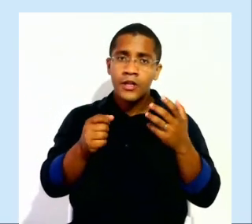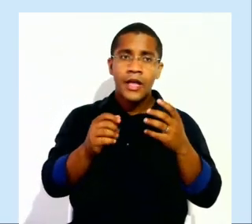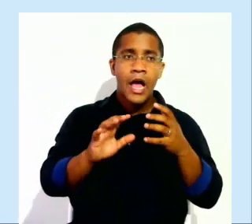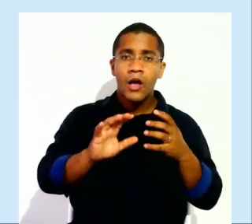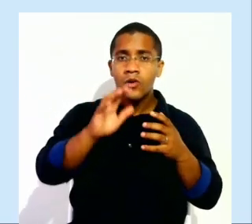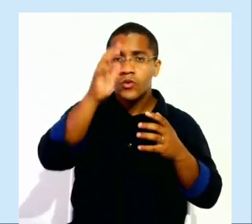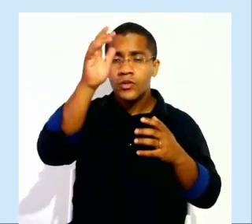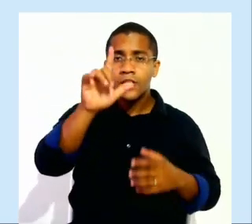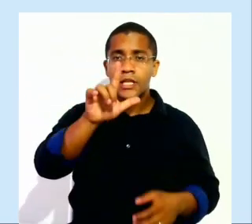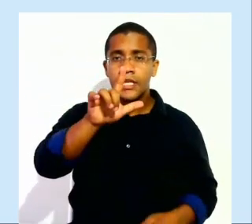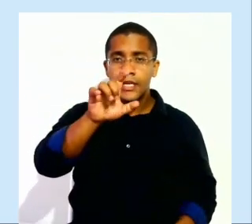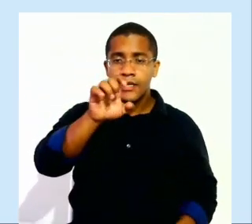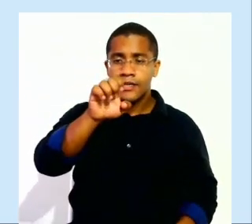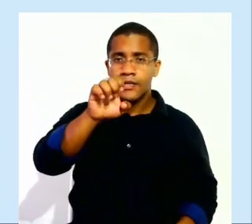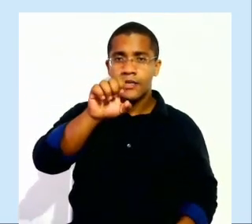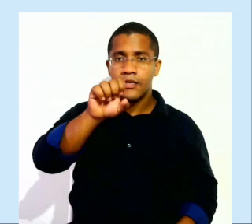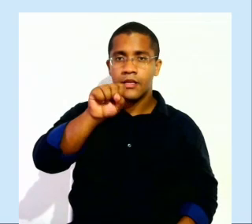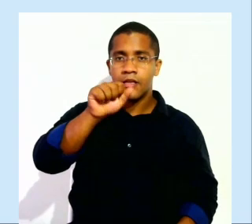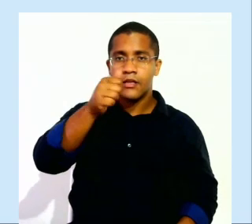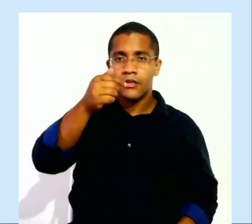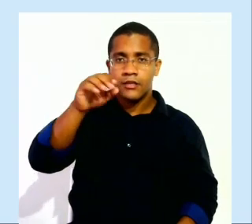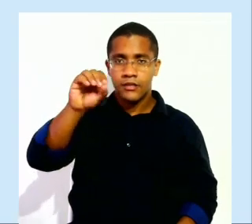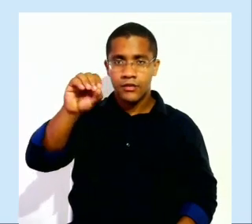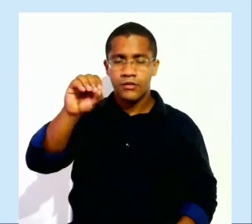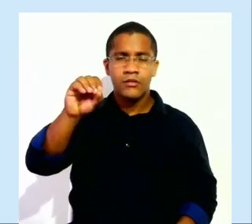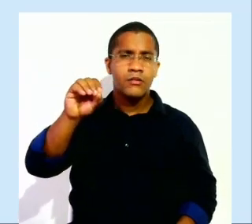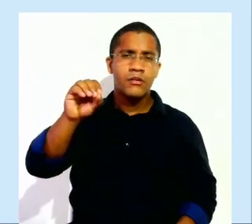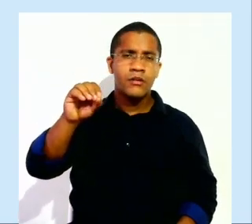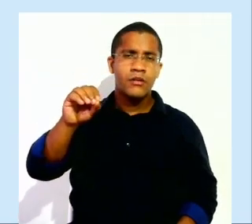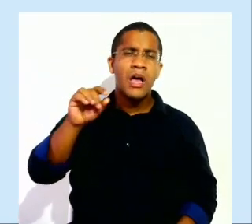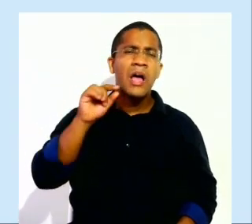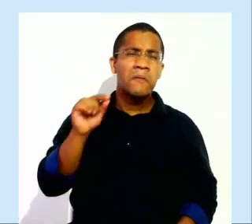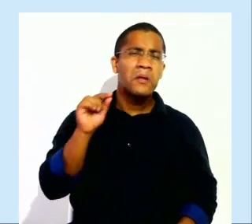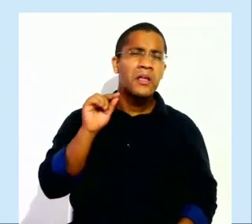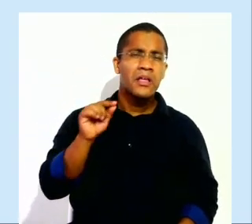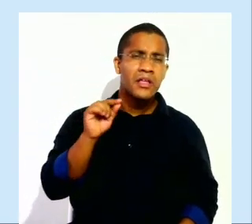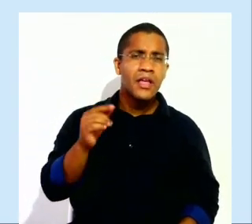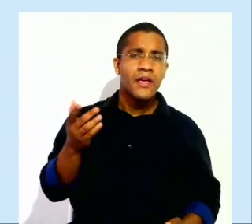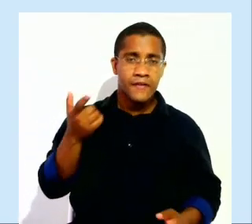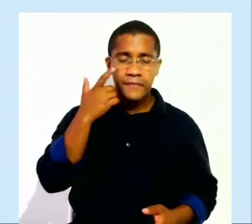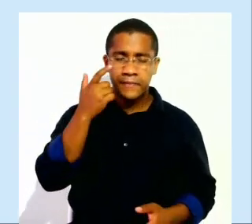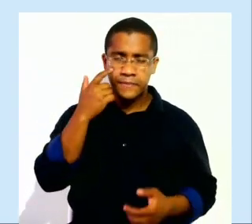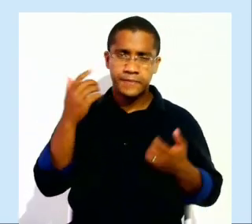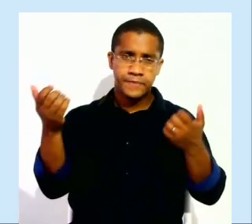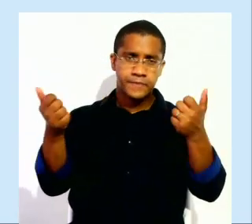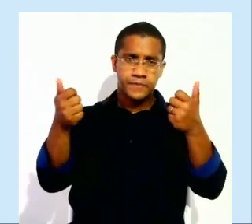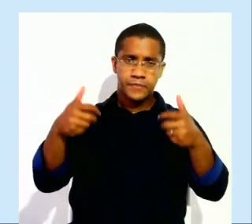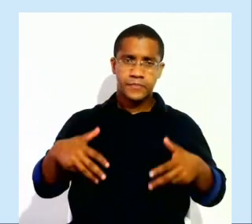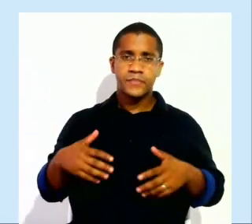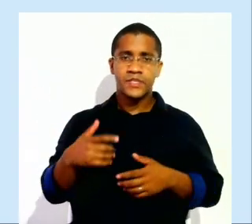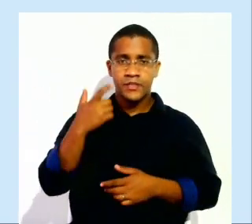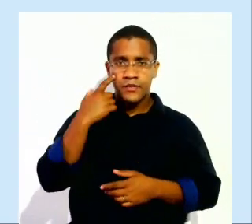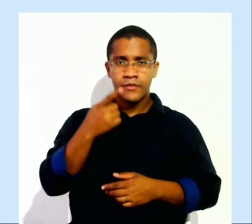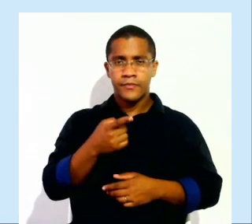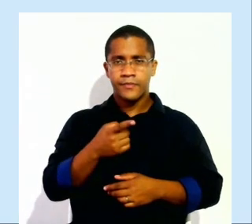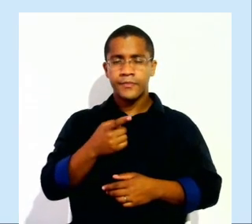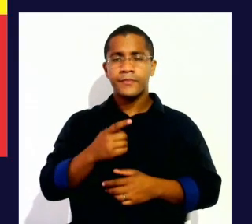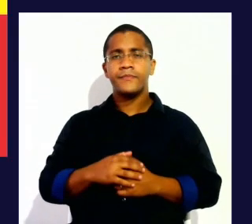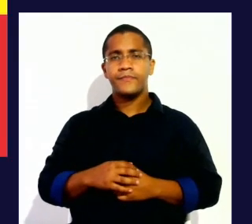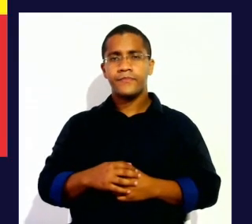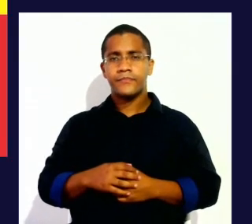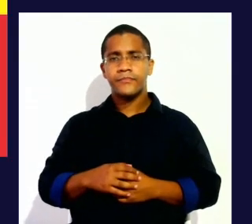você pode ter lesões, que eu posso falar alguns tipos de lesões. Vamos falar das lesões